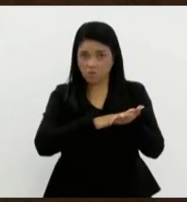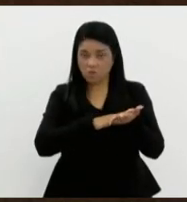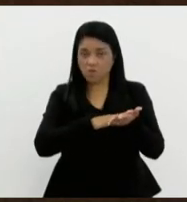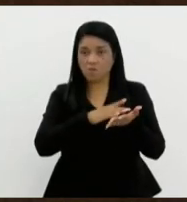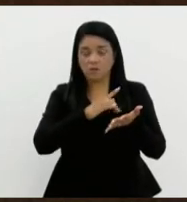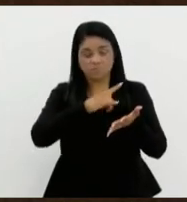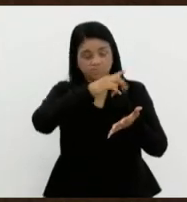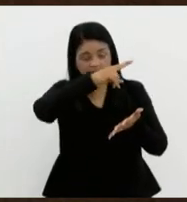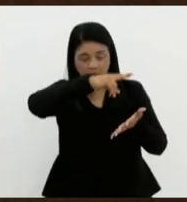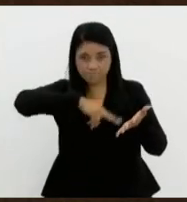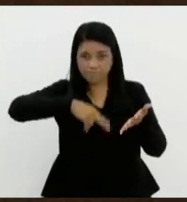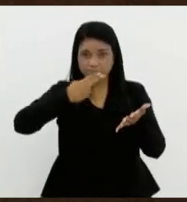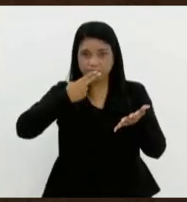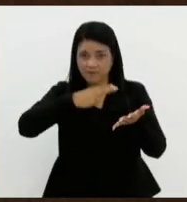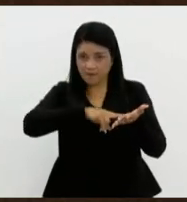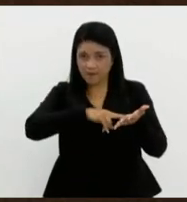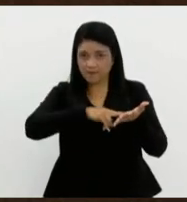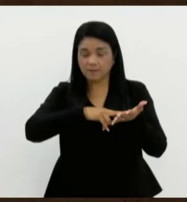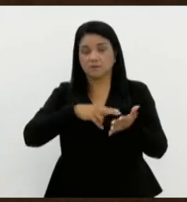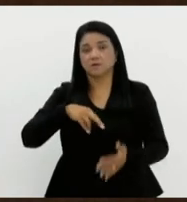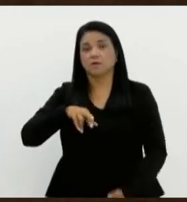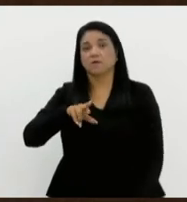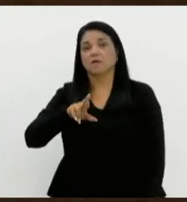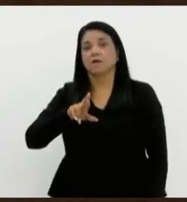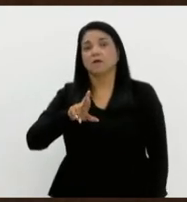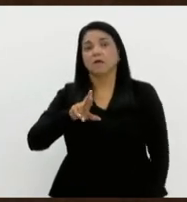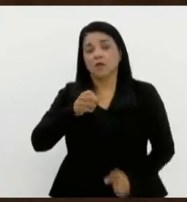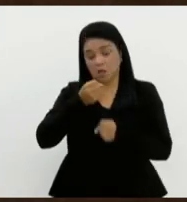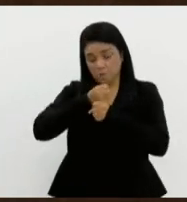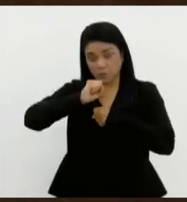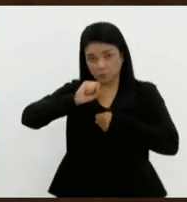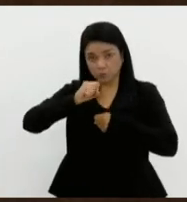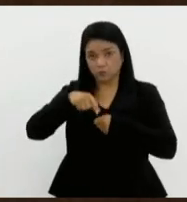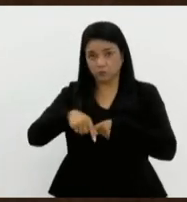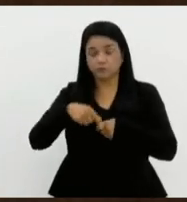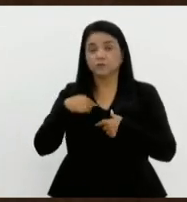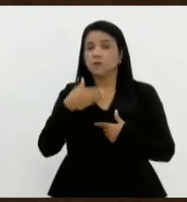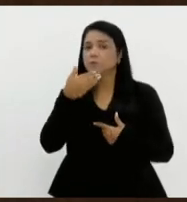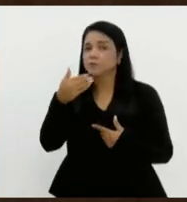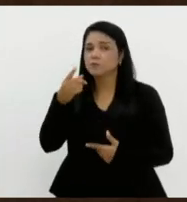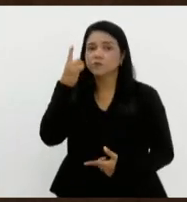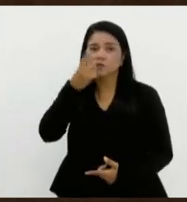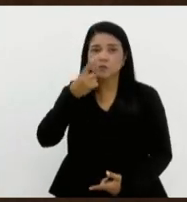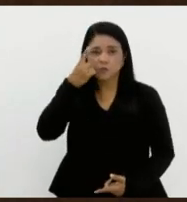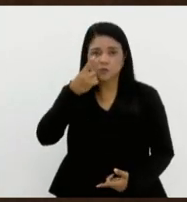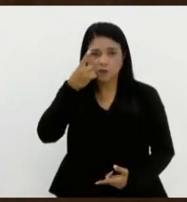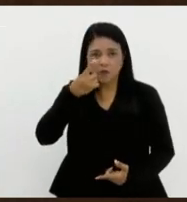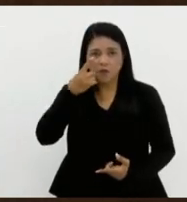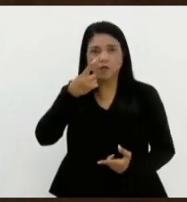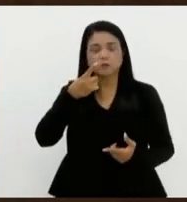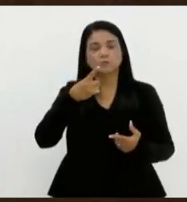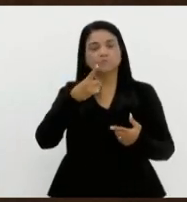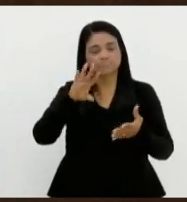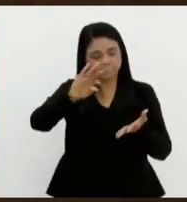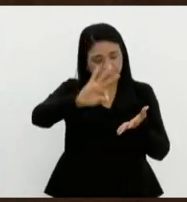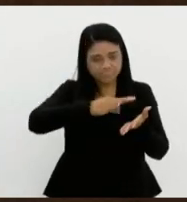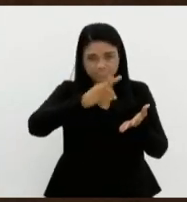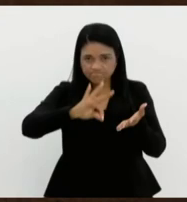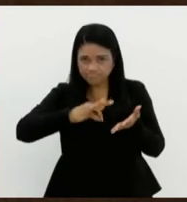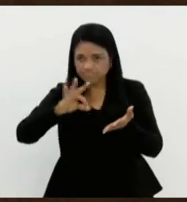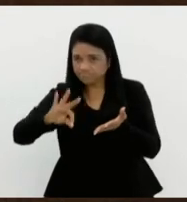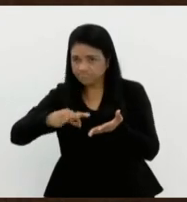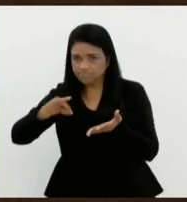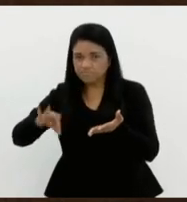moção de repúdio e gostaria de pedir que os deputados aderissem a essa moção, que